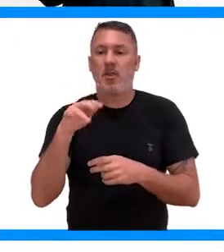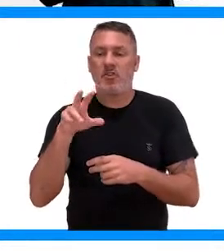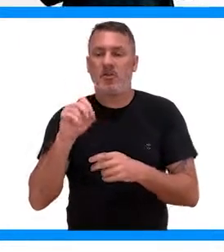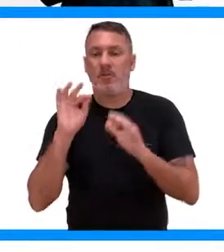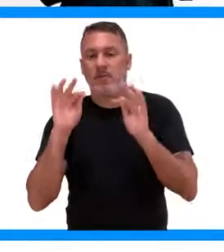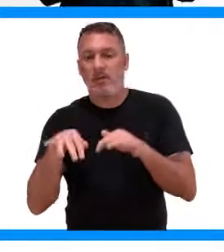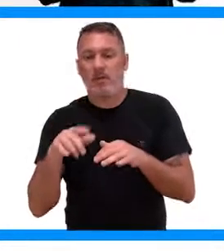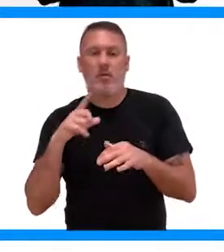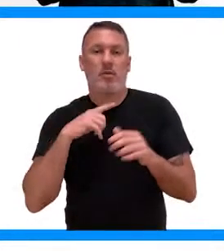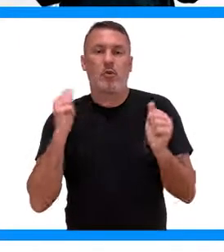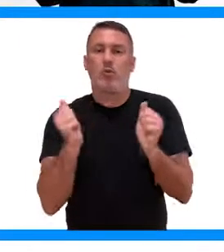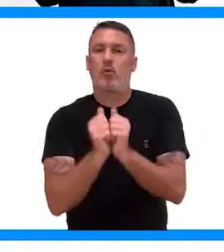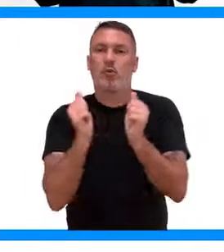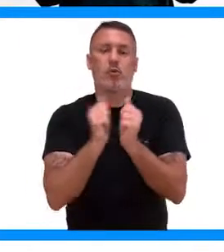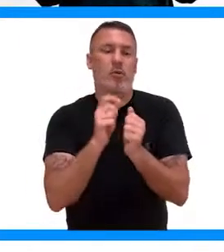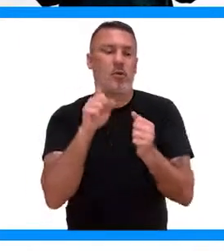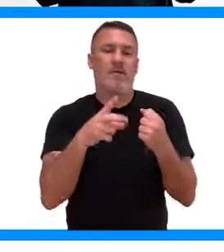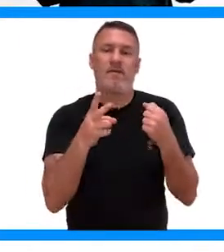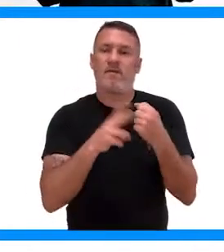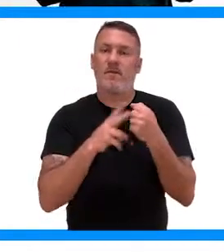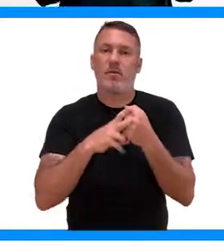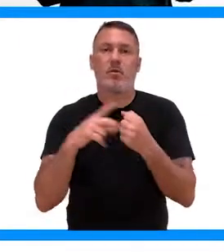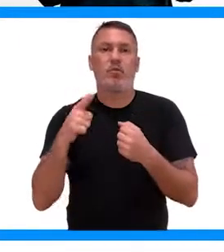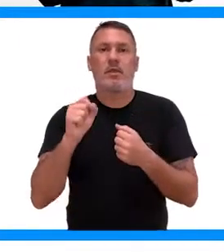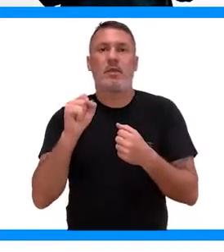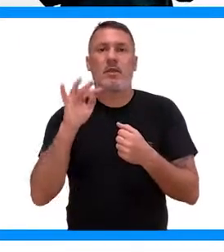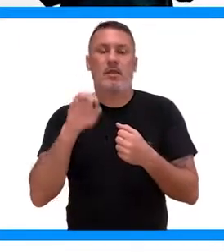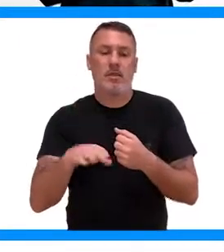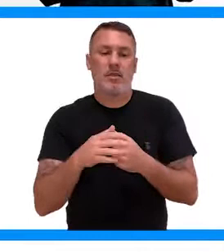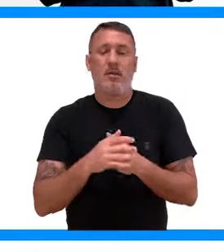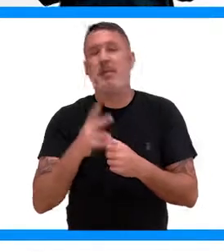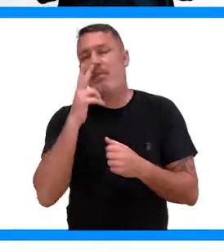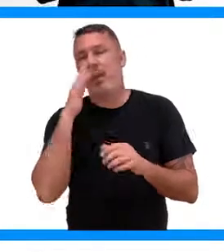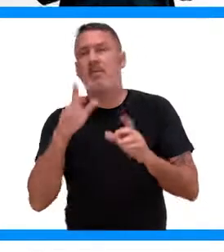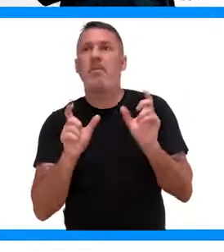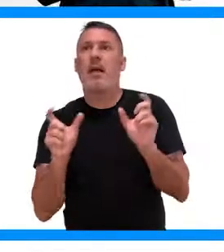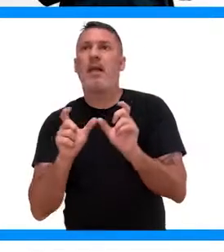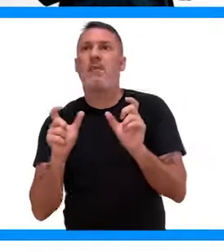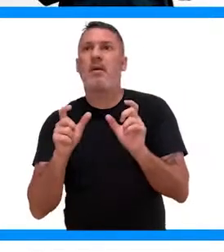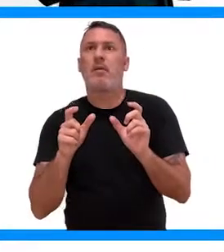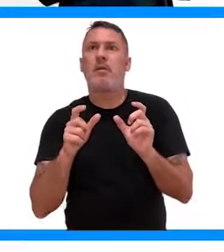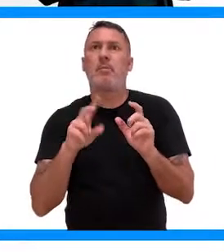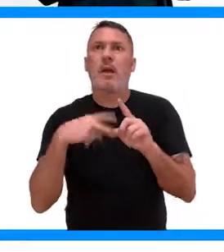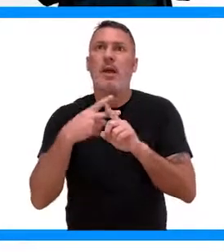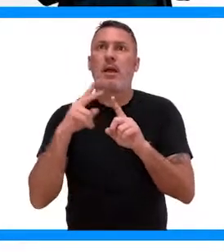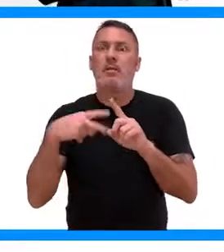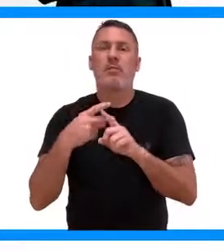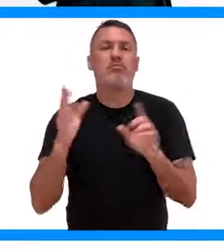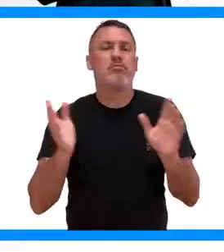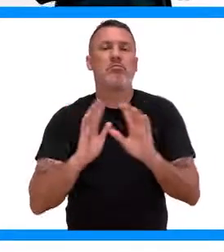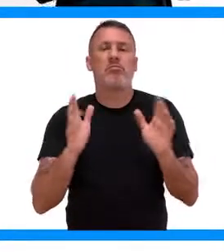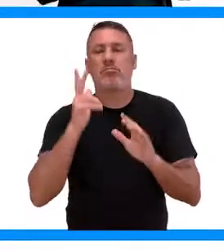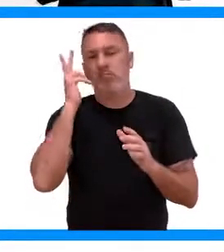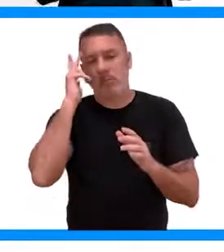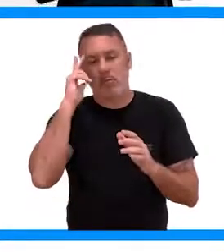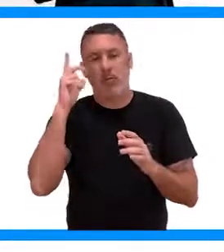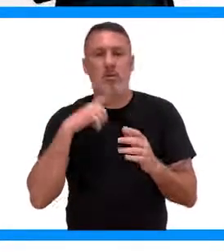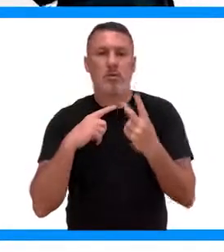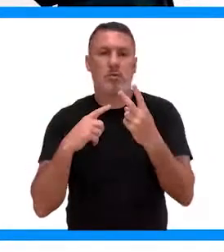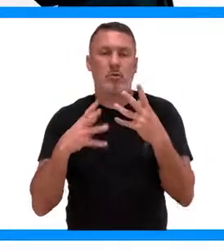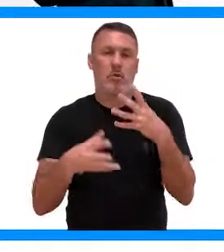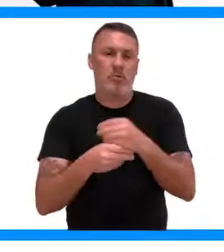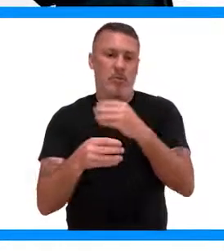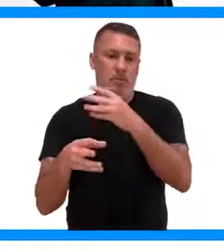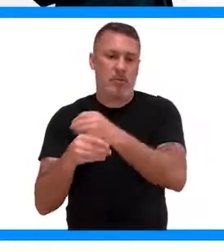caso aí, ele vai ficar todo juntinho ao verbo sem hífen. Então parece que é uma palavra enorme, mas não é. Na verdade, é um